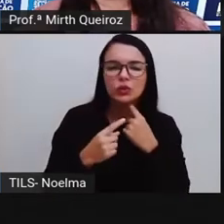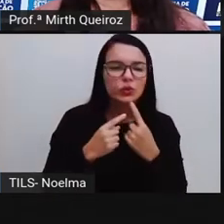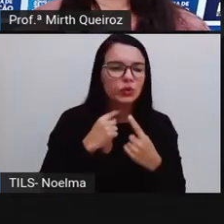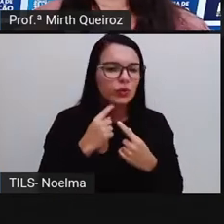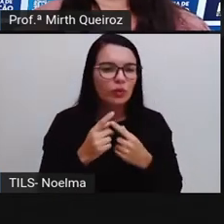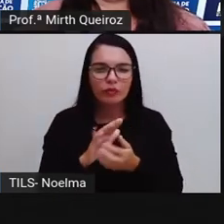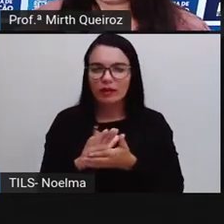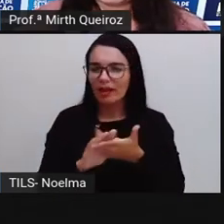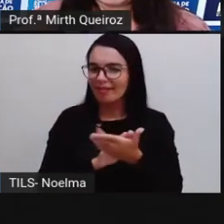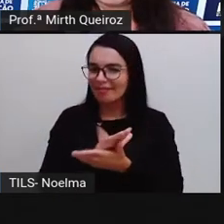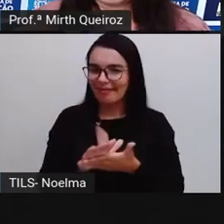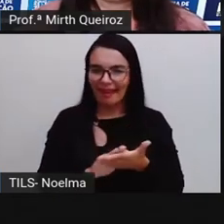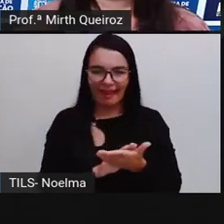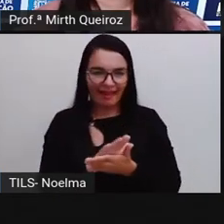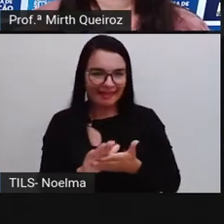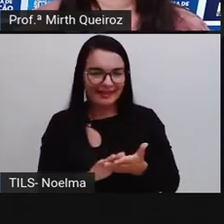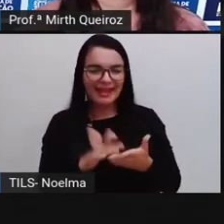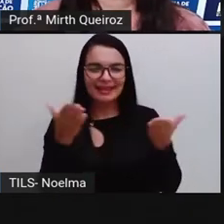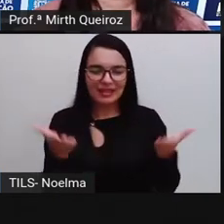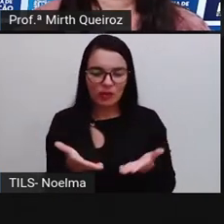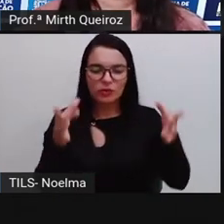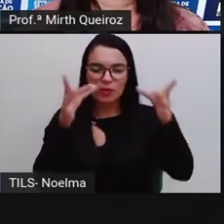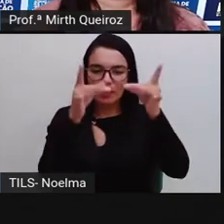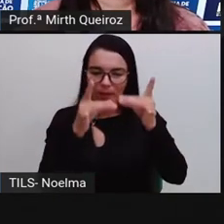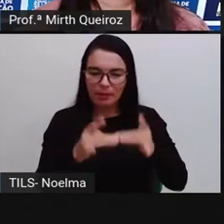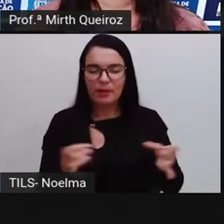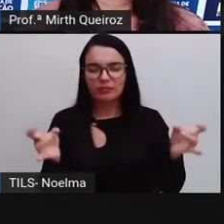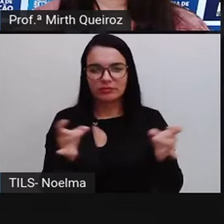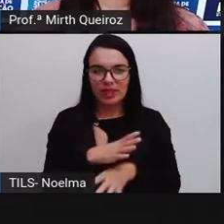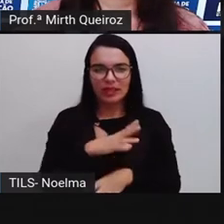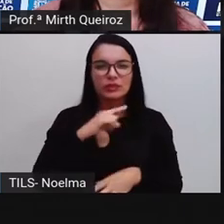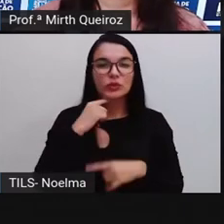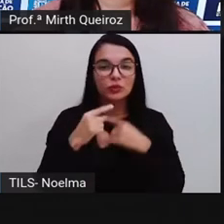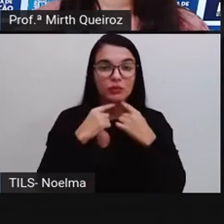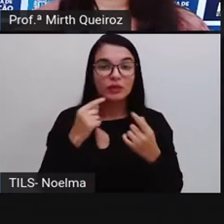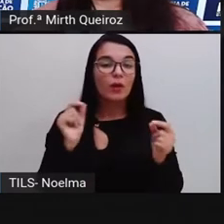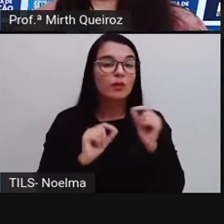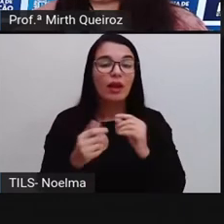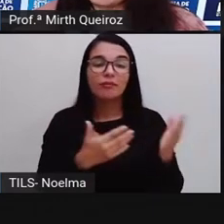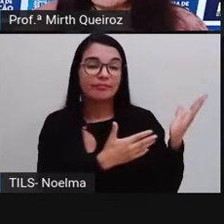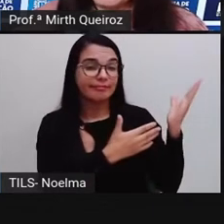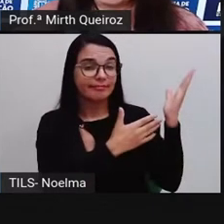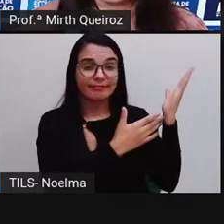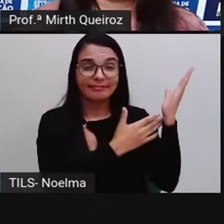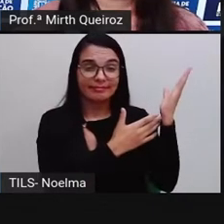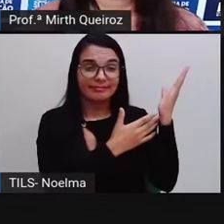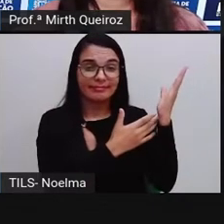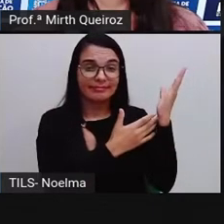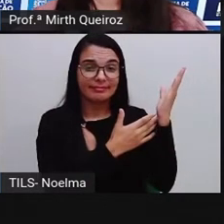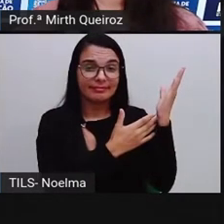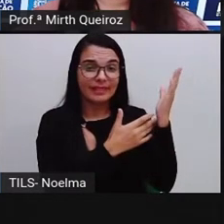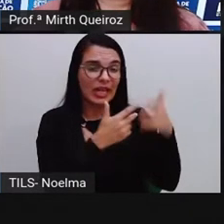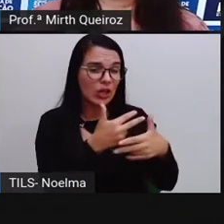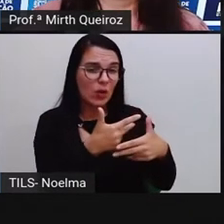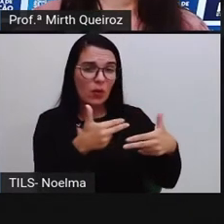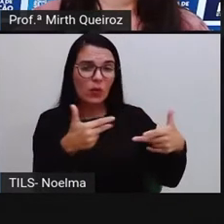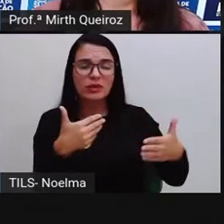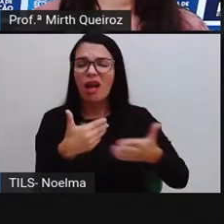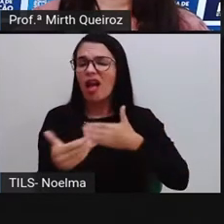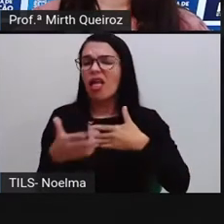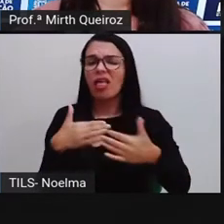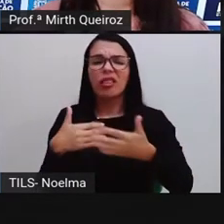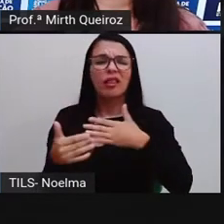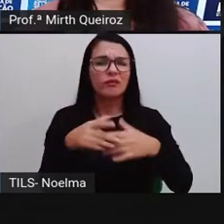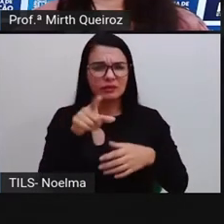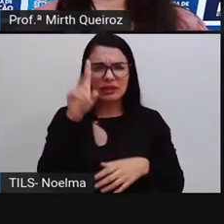nenhum tipo de dúvida aí em relação a ele, certo? Nós vamos falar sobre os eventos aleatórios. E aí, vocês lembram o